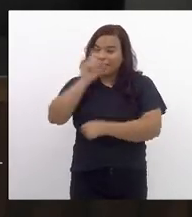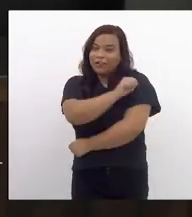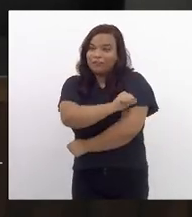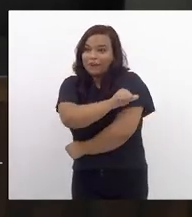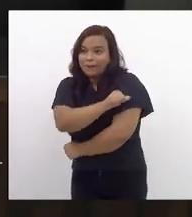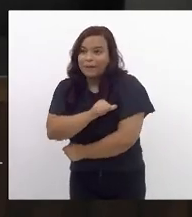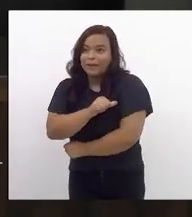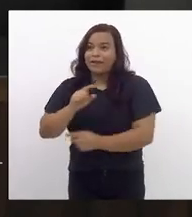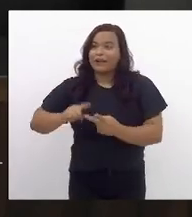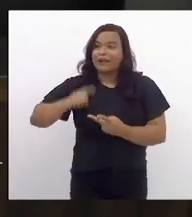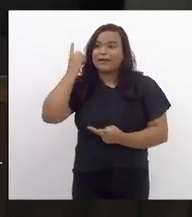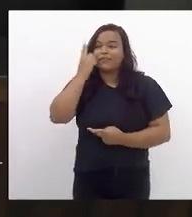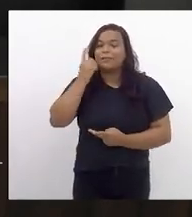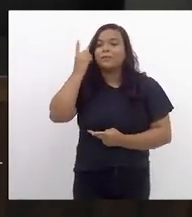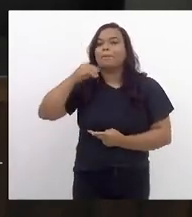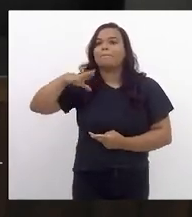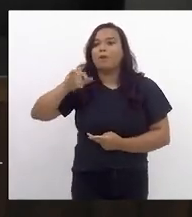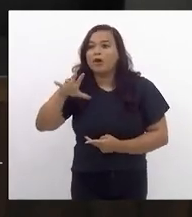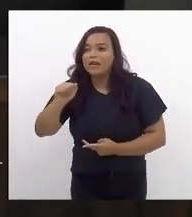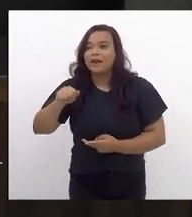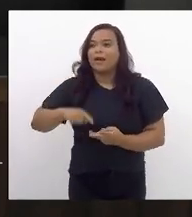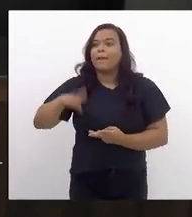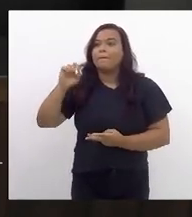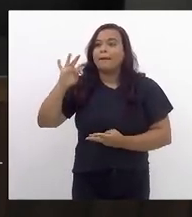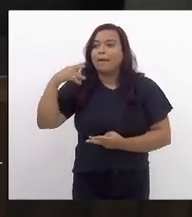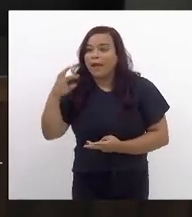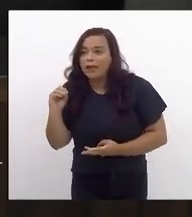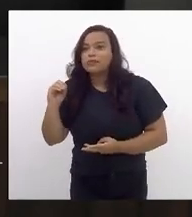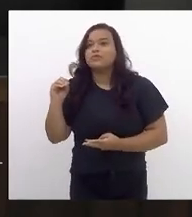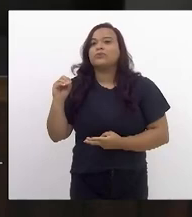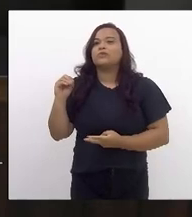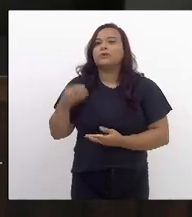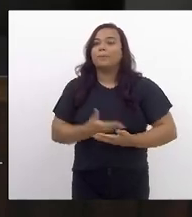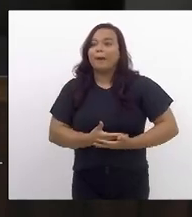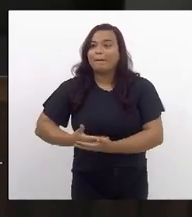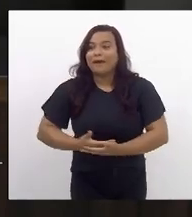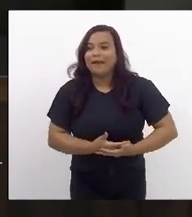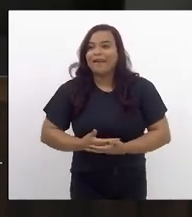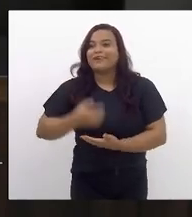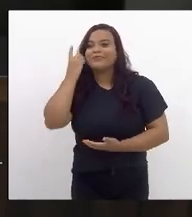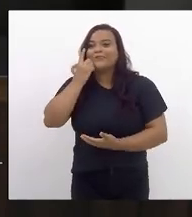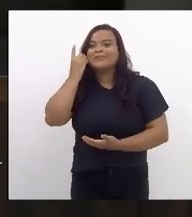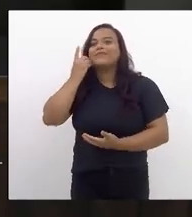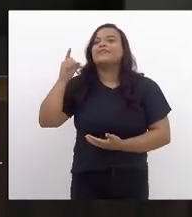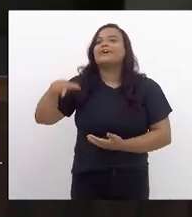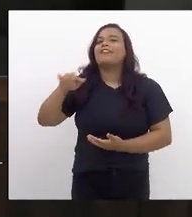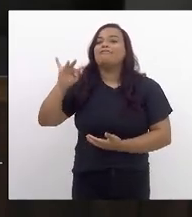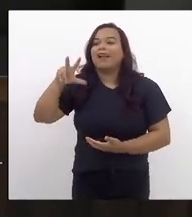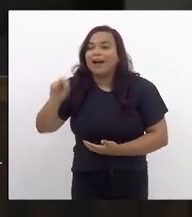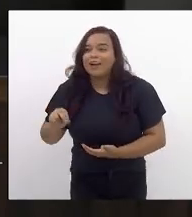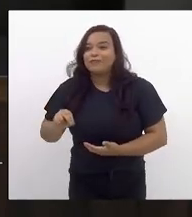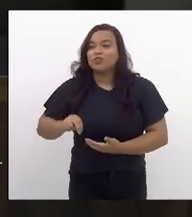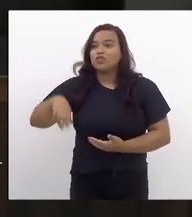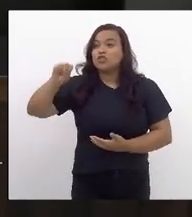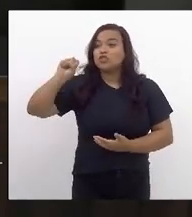Bebetão, deputada Dani Flávio, subtenente Bernardo.